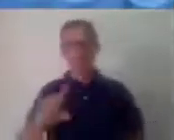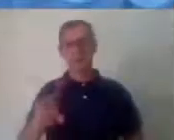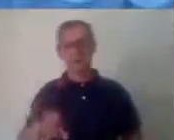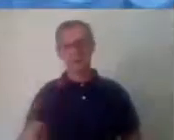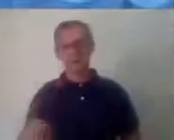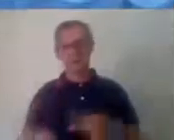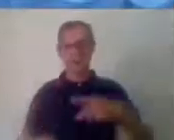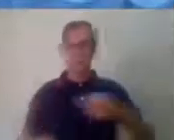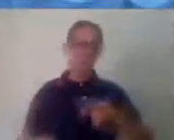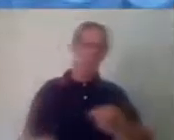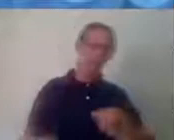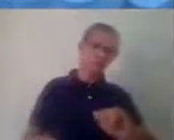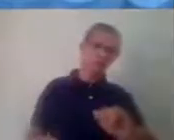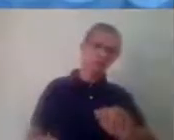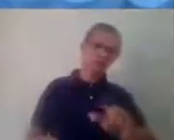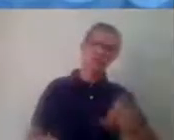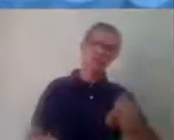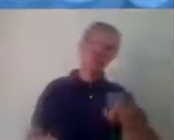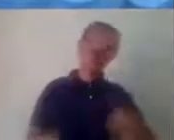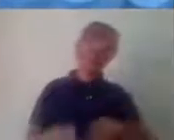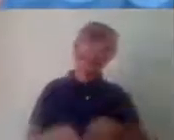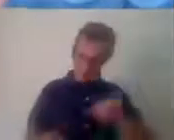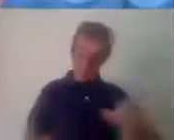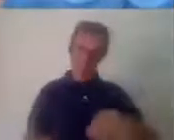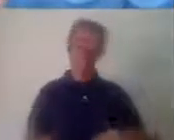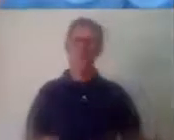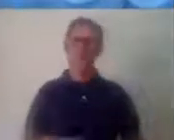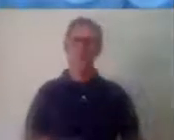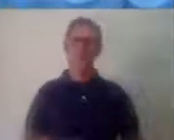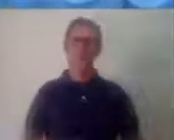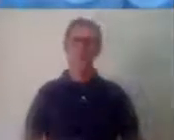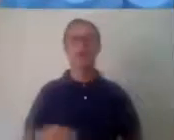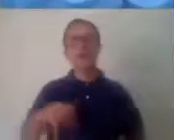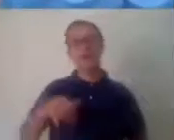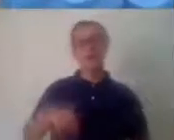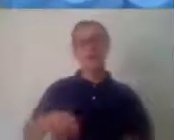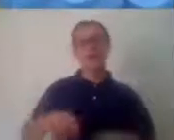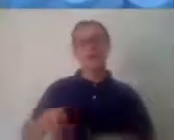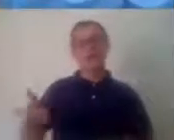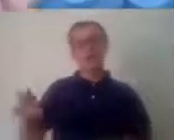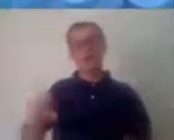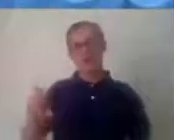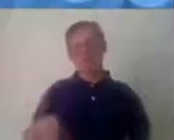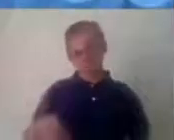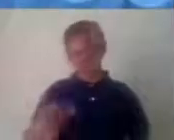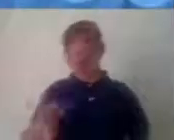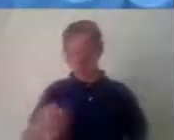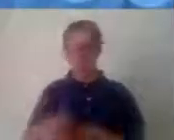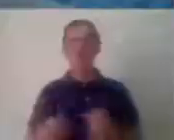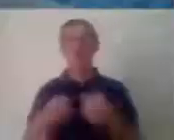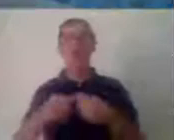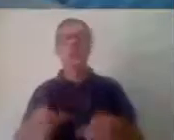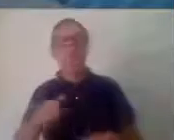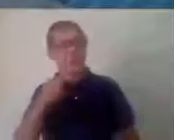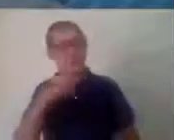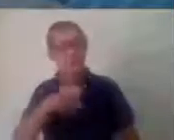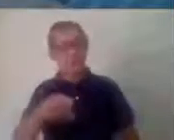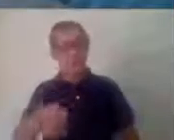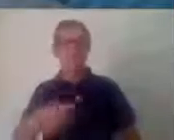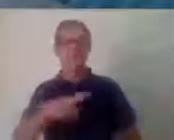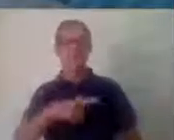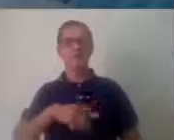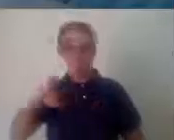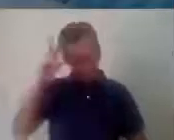relação a x, quanto uma igualdade de x e y na derivada parcial em relação a y. E aí, professora? E aí você tem que lembrar da